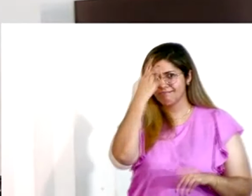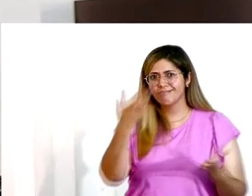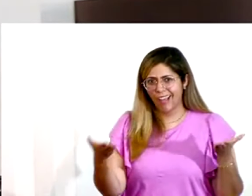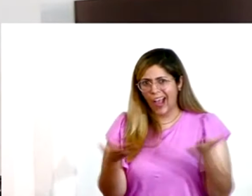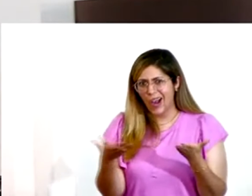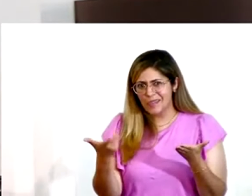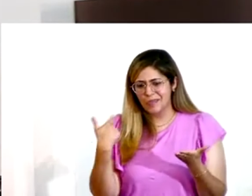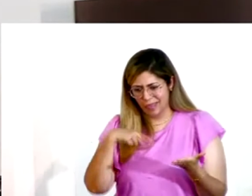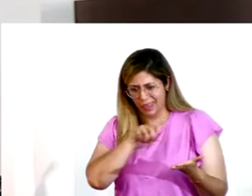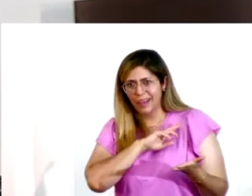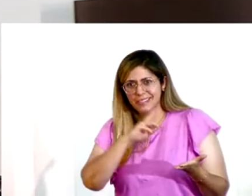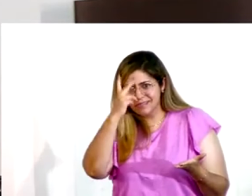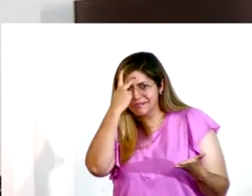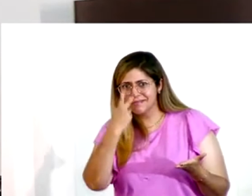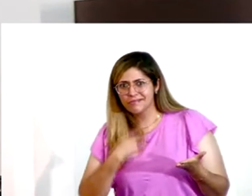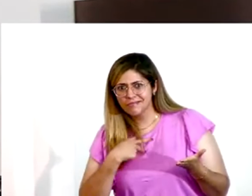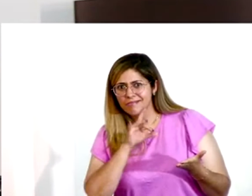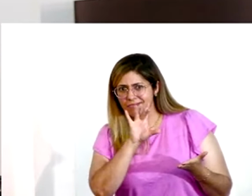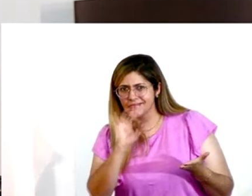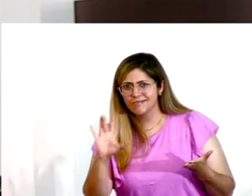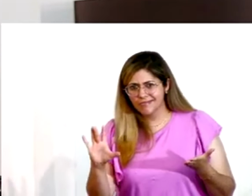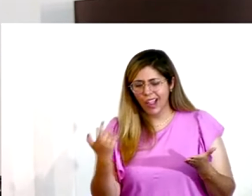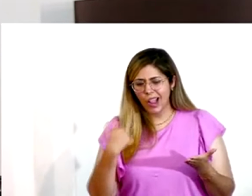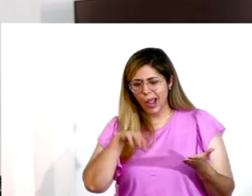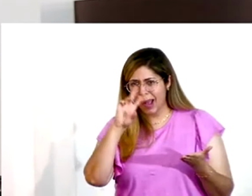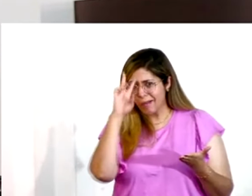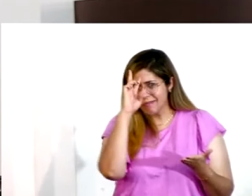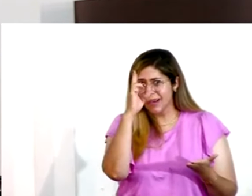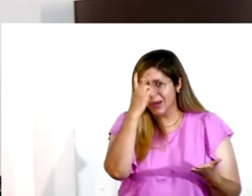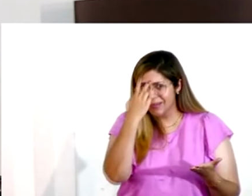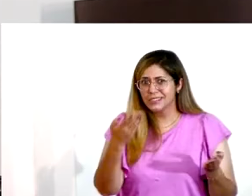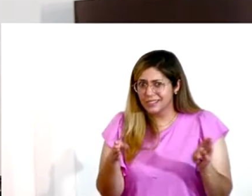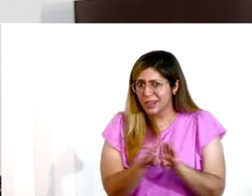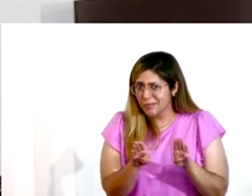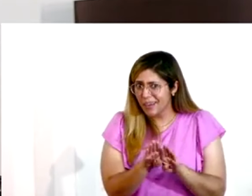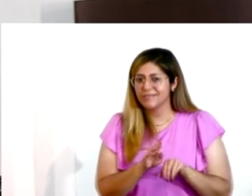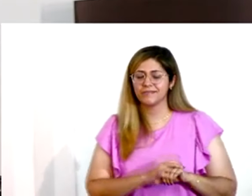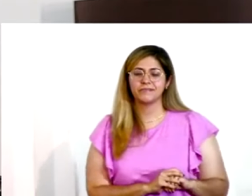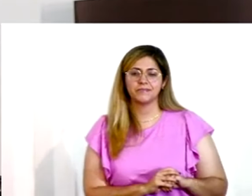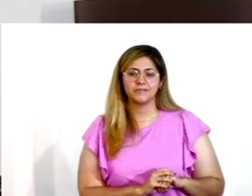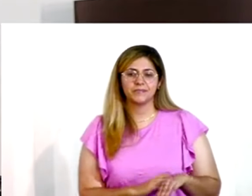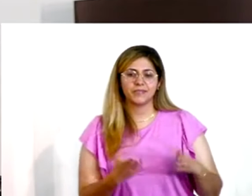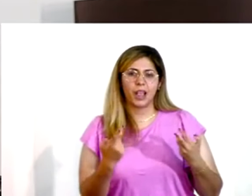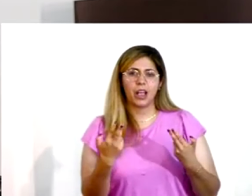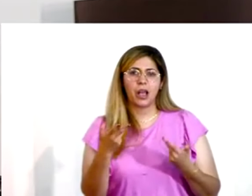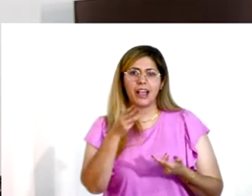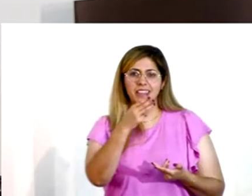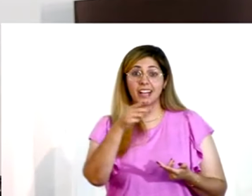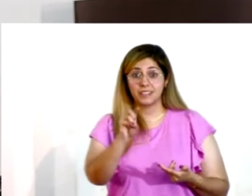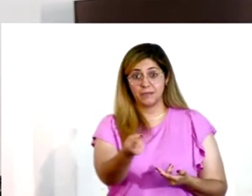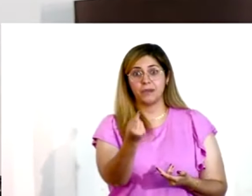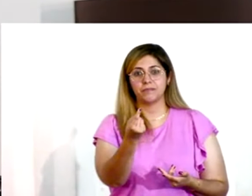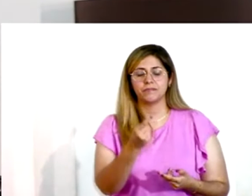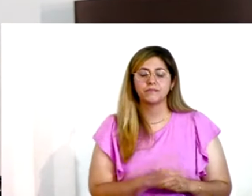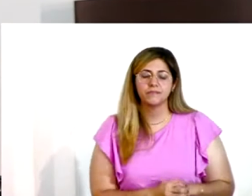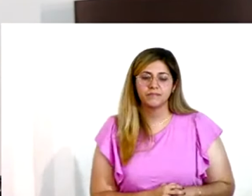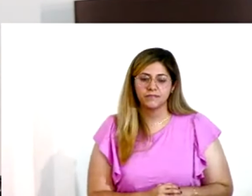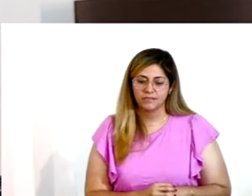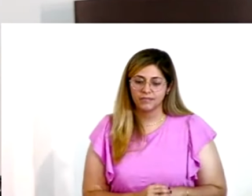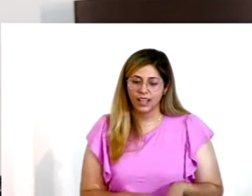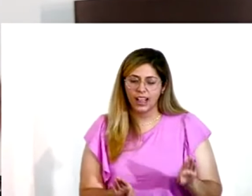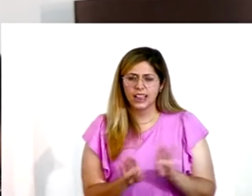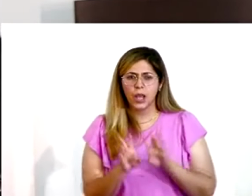Senhor, como um daqueles 3.000, daquelas que estavam lá. Nós também vimos a